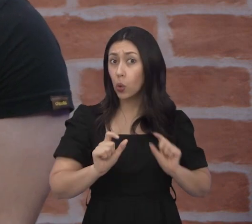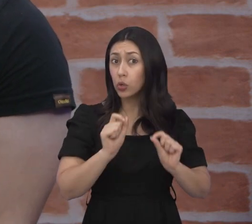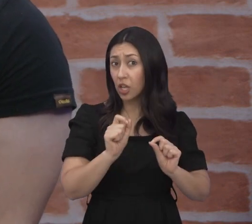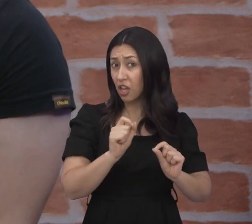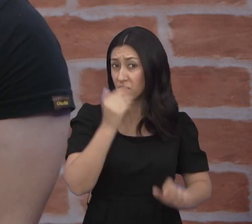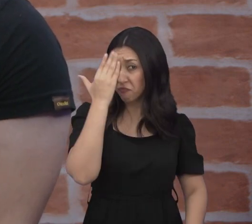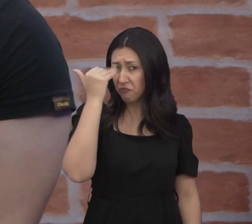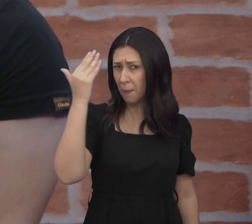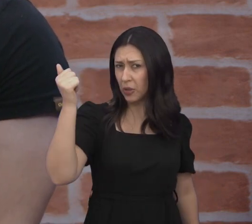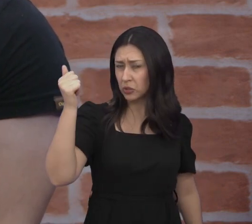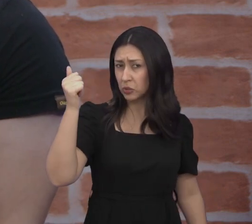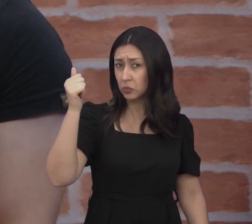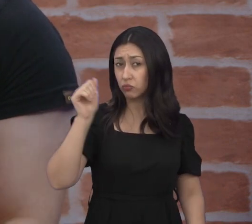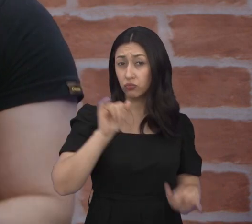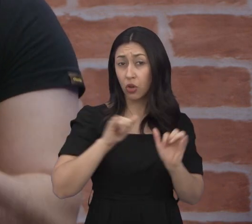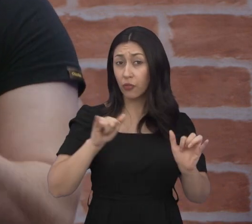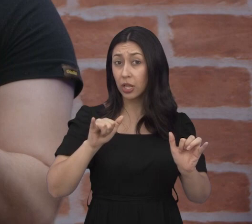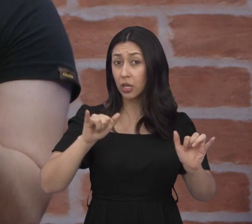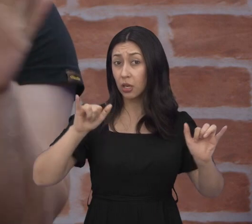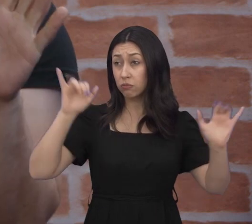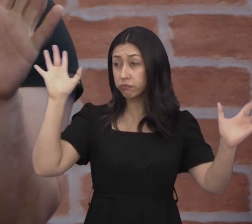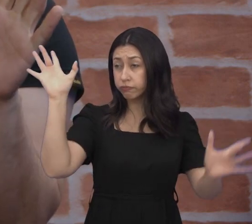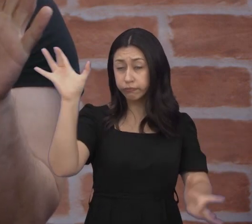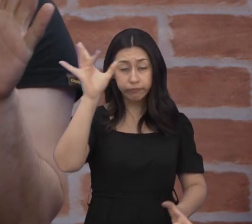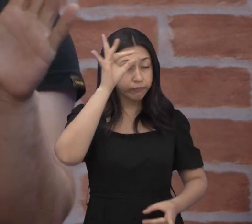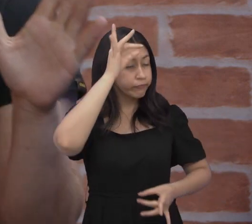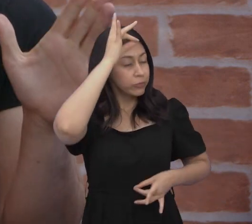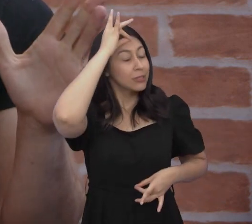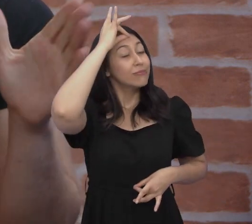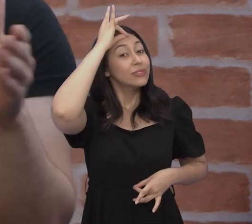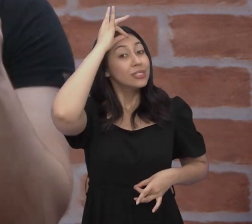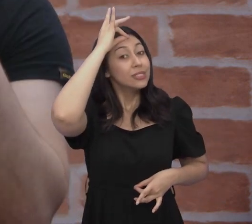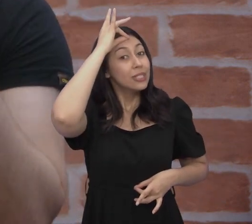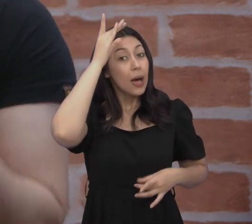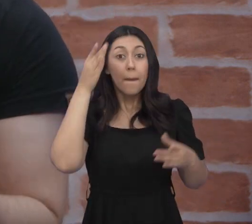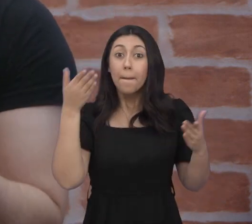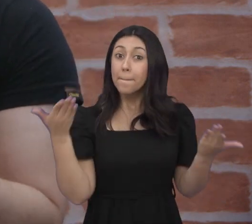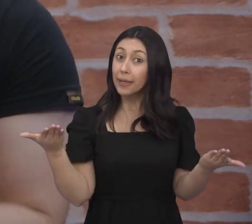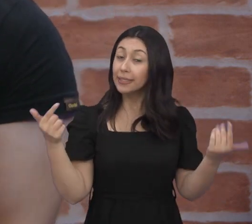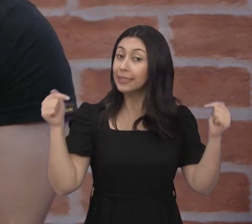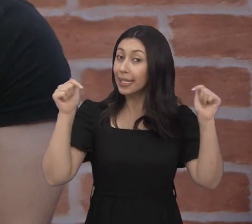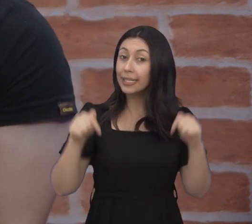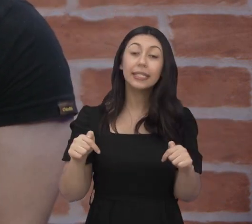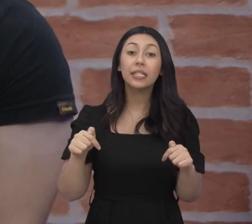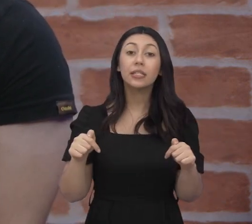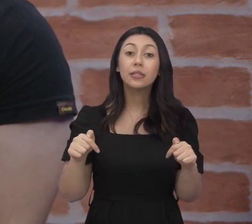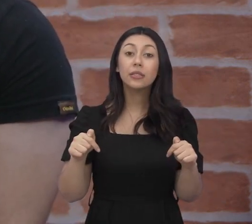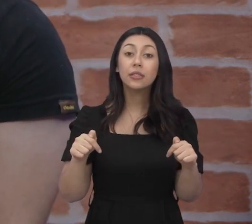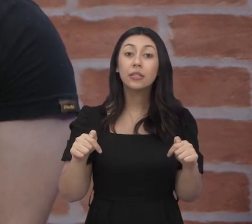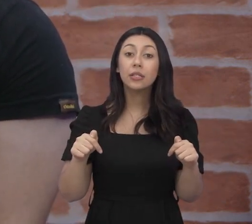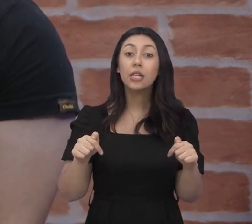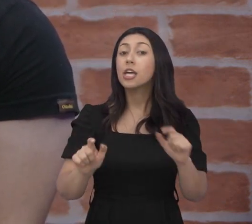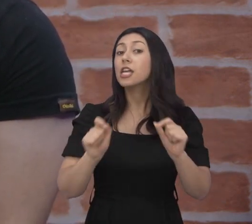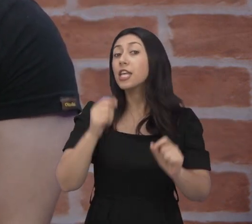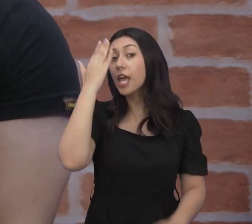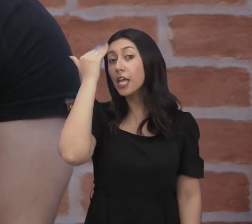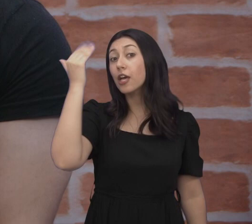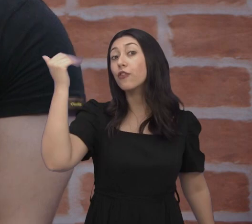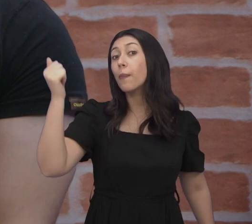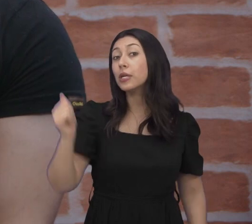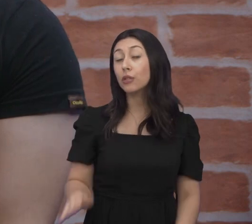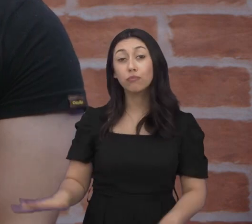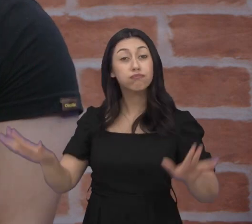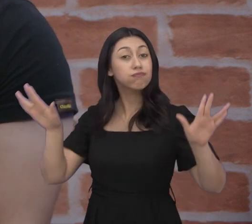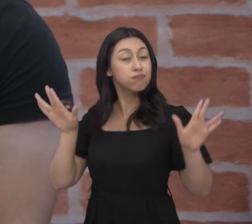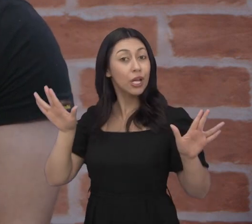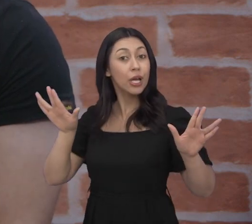grandes artistas, a gente costuma dizer estrelando o protagonista. Mas aqui, no nosso jogo, as celebridades são de